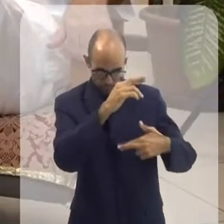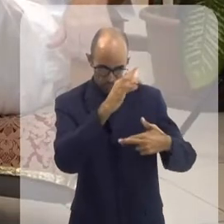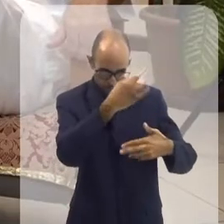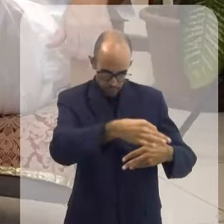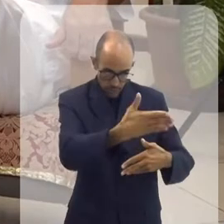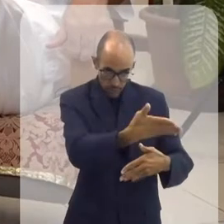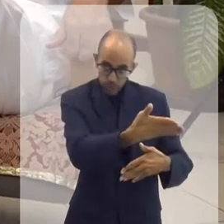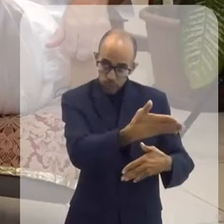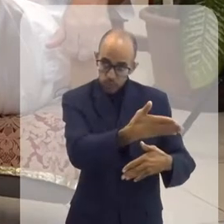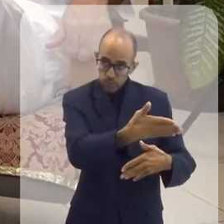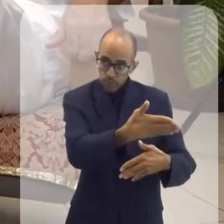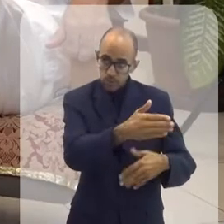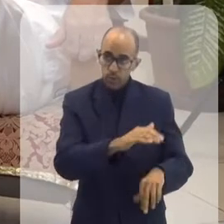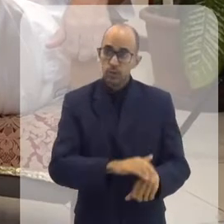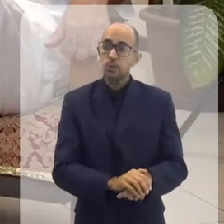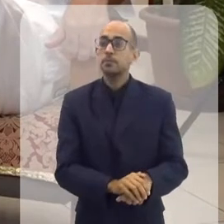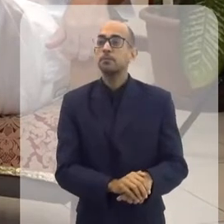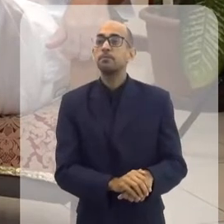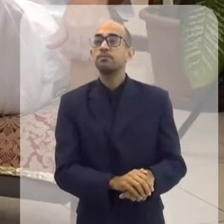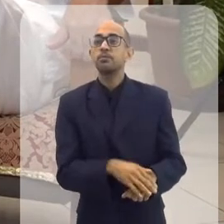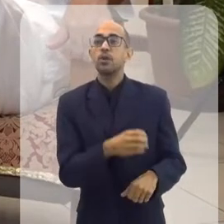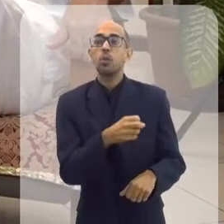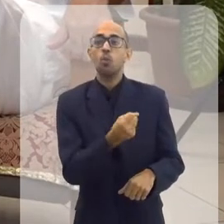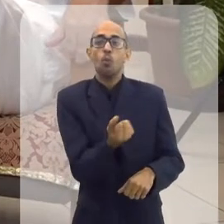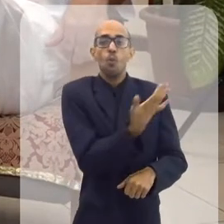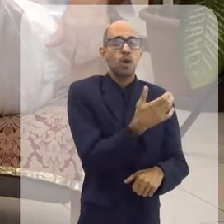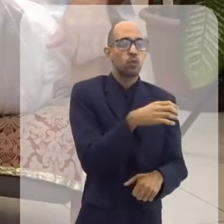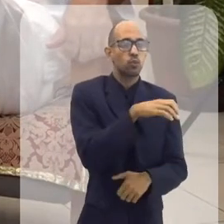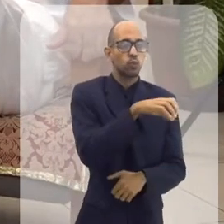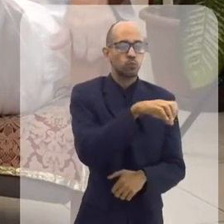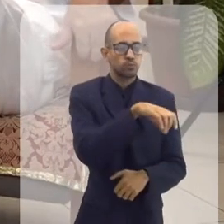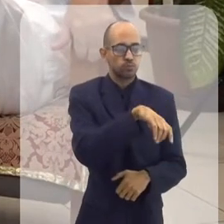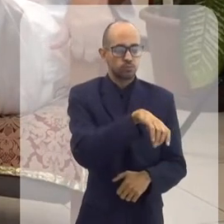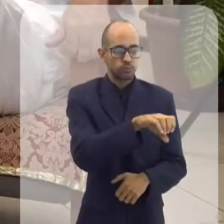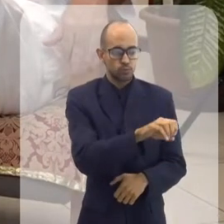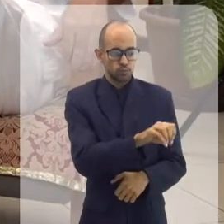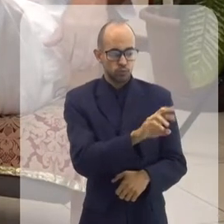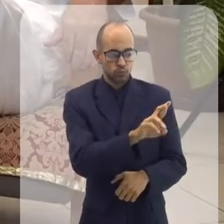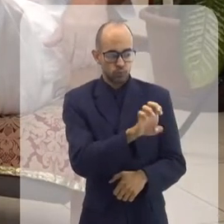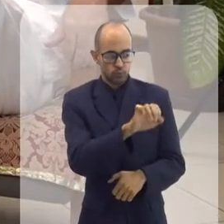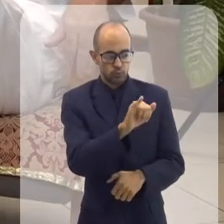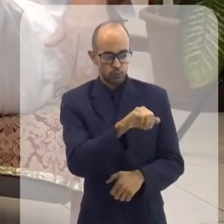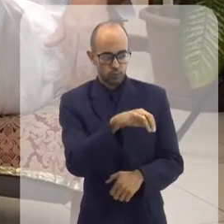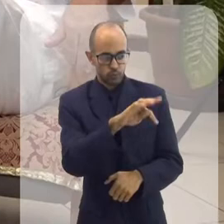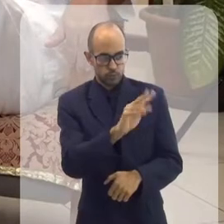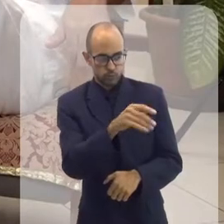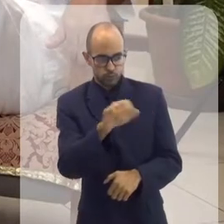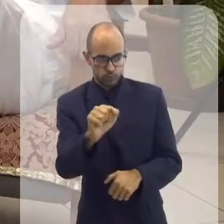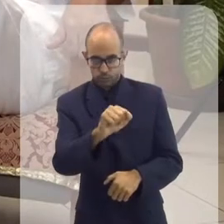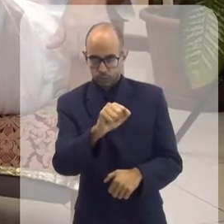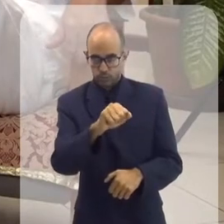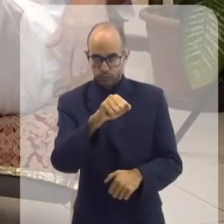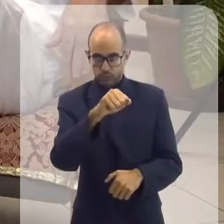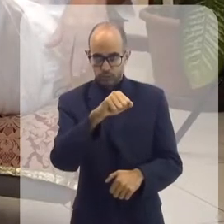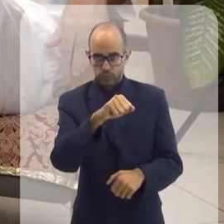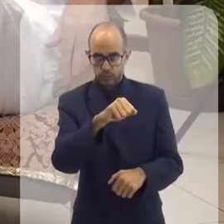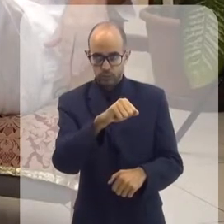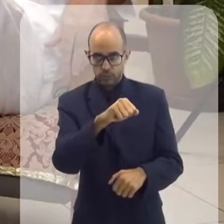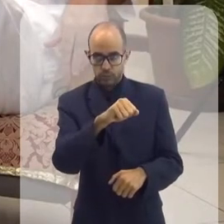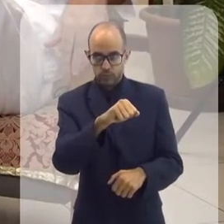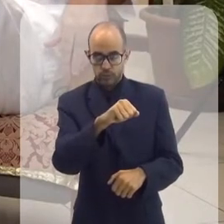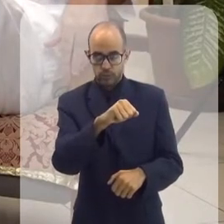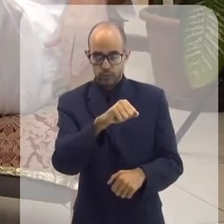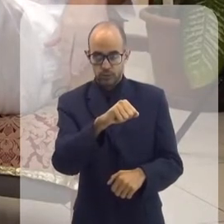sempre né e quando o orixá ele chega ele tá em terra como se costuma